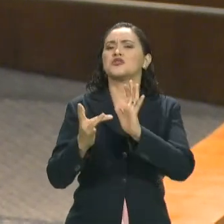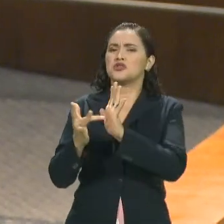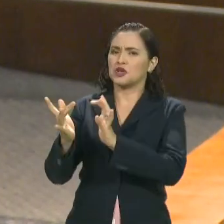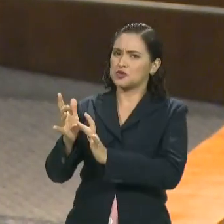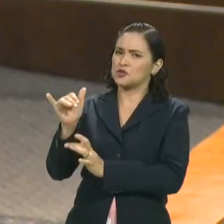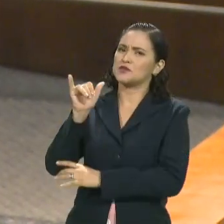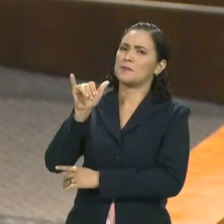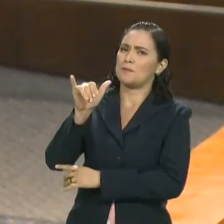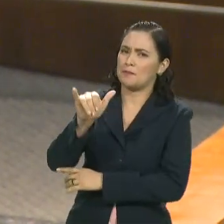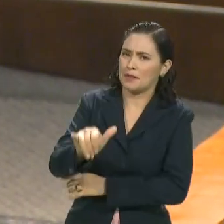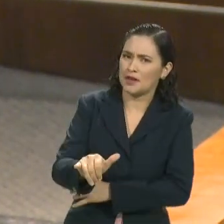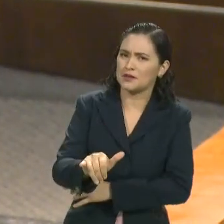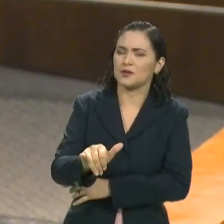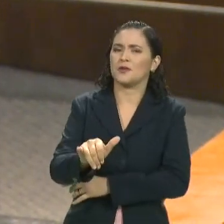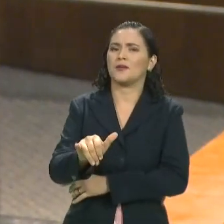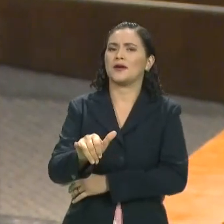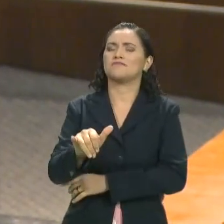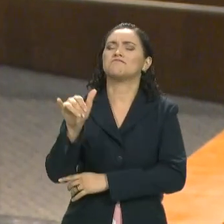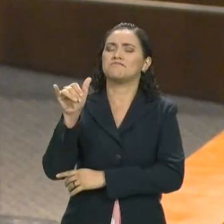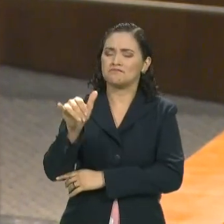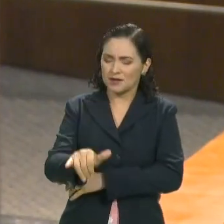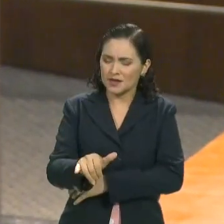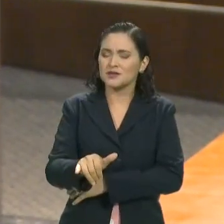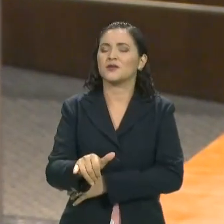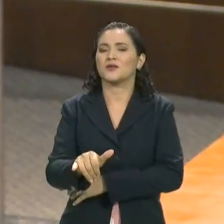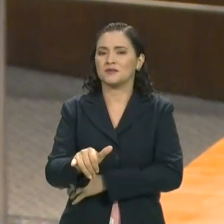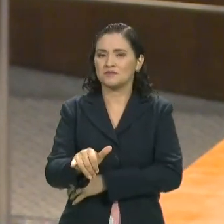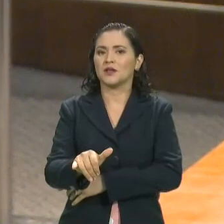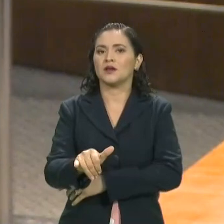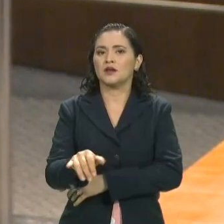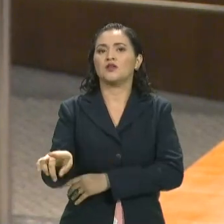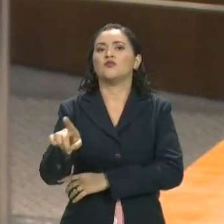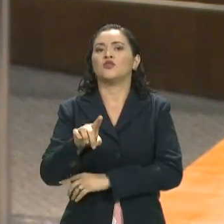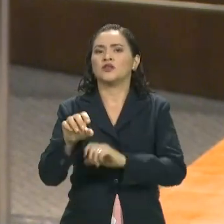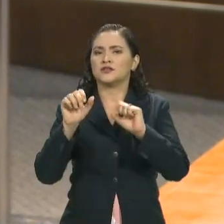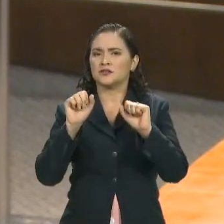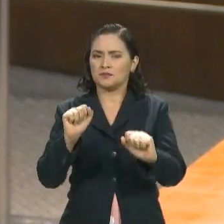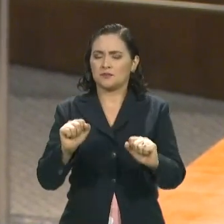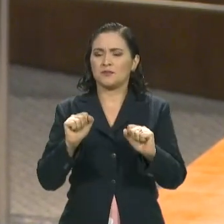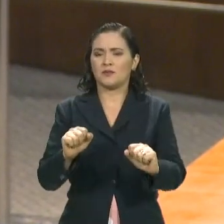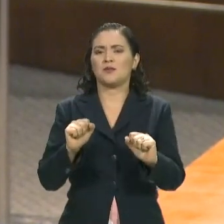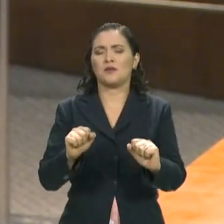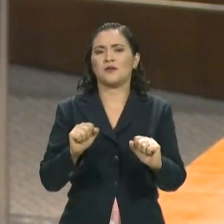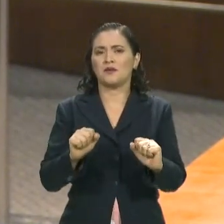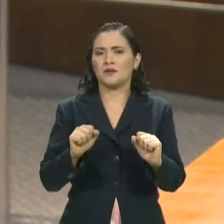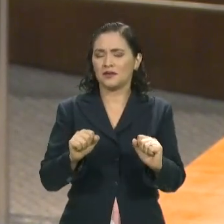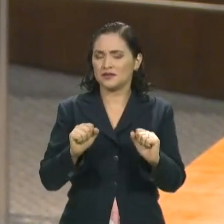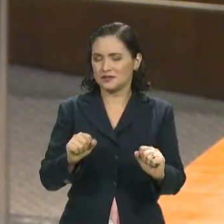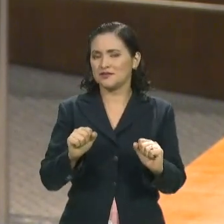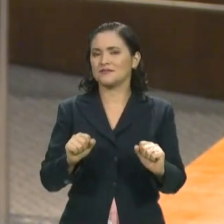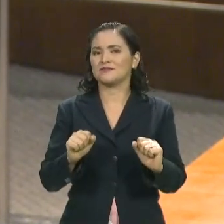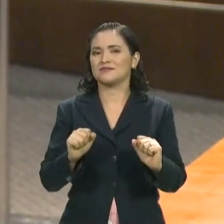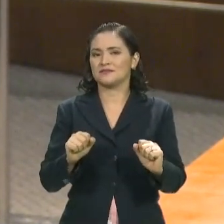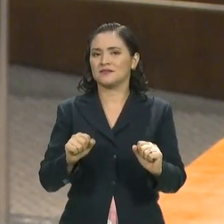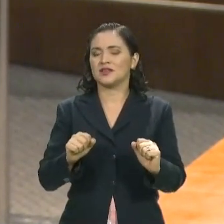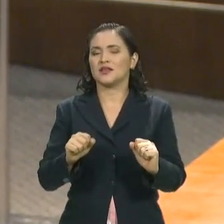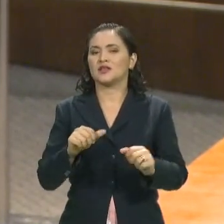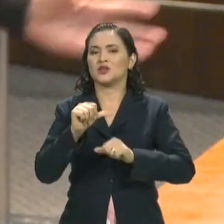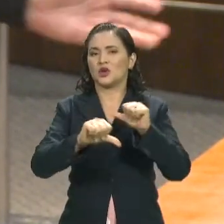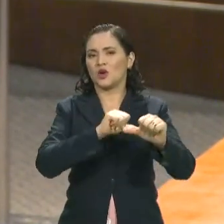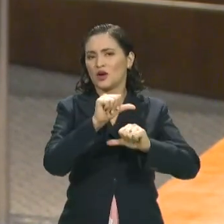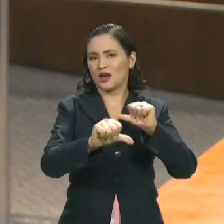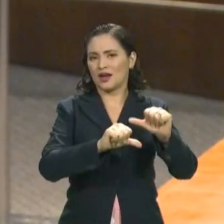os descabidos. Perdoa tudo. Ainda há tempo dos regates das suas próprias moralidades. Dos seus próprios